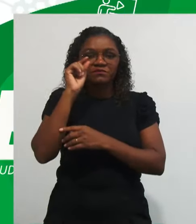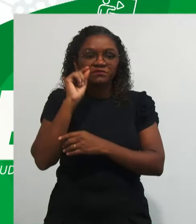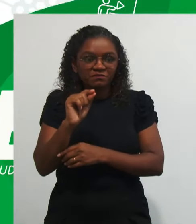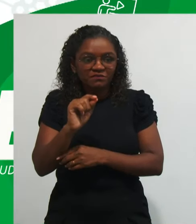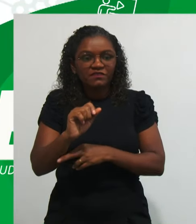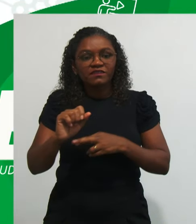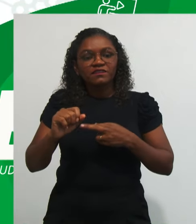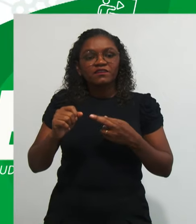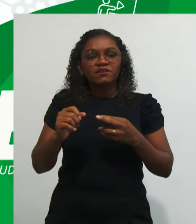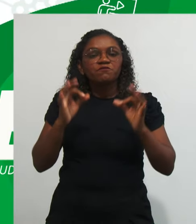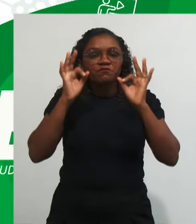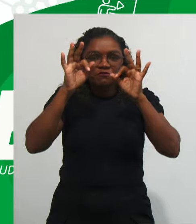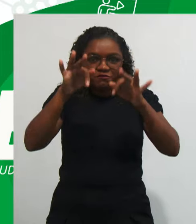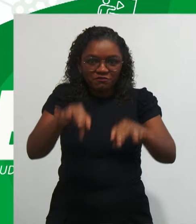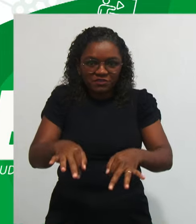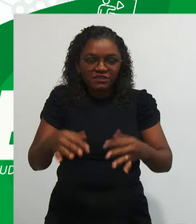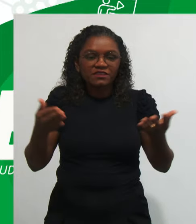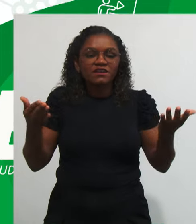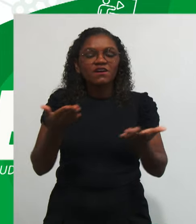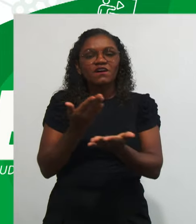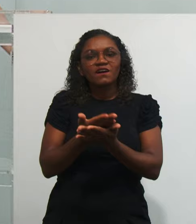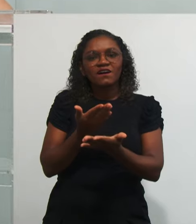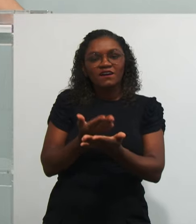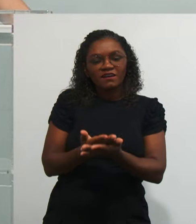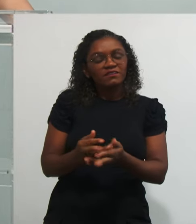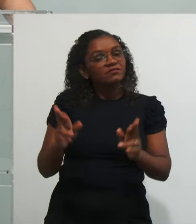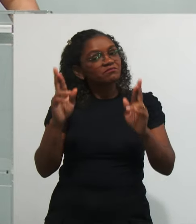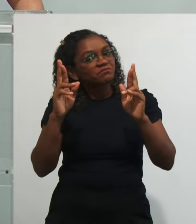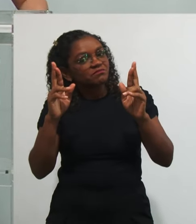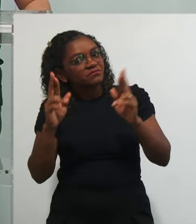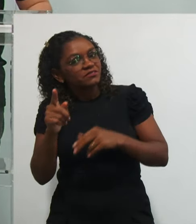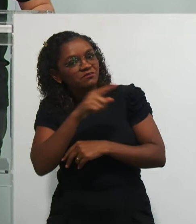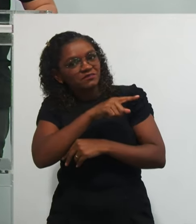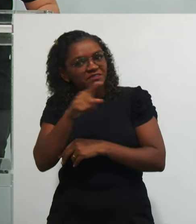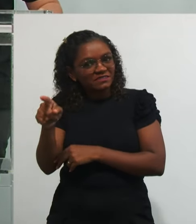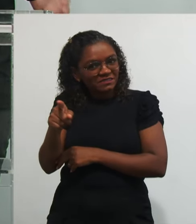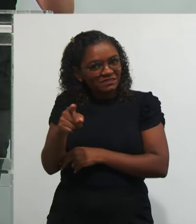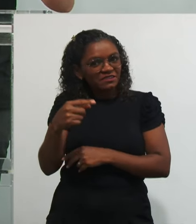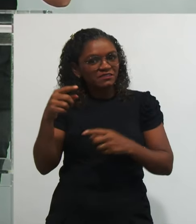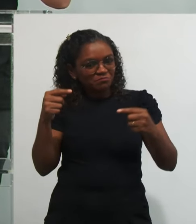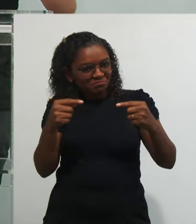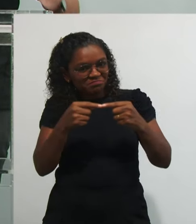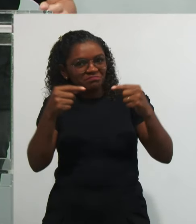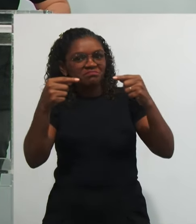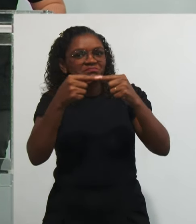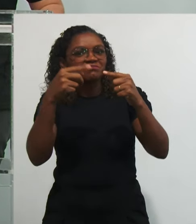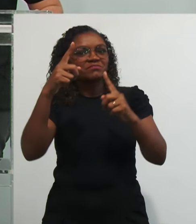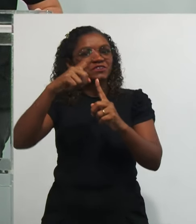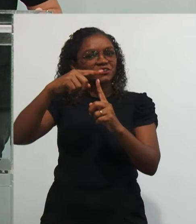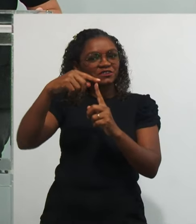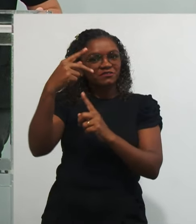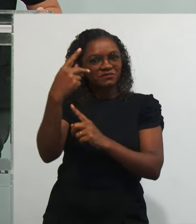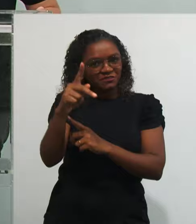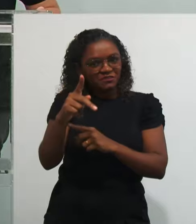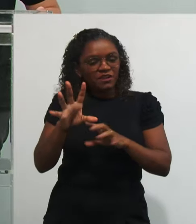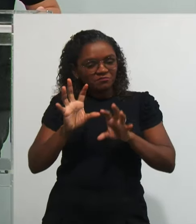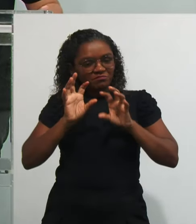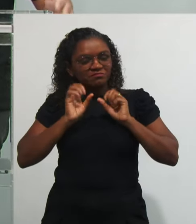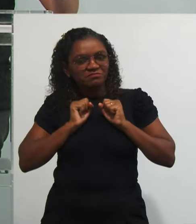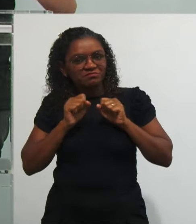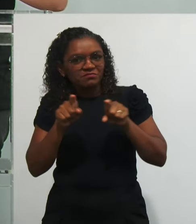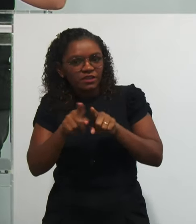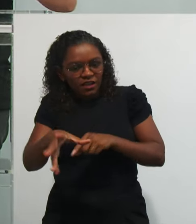aula de número um né Eu espero que você tenha aí identificado com conteúdo Espero que você tenha conseguido absorver o nosso